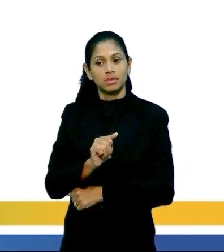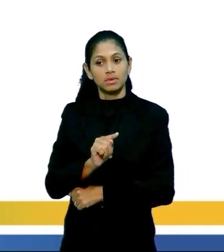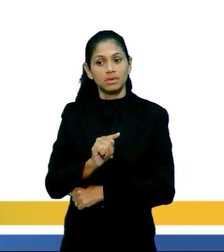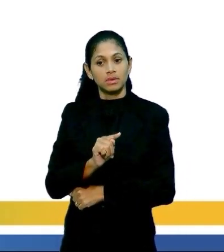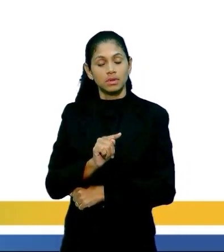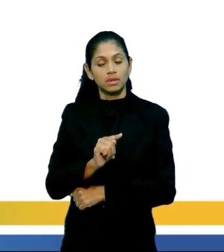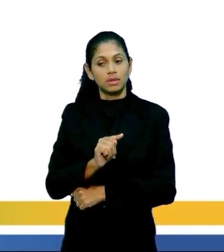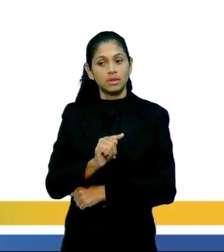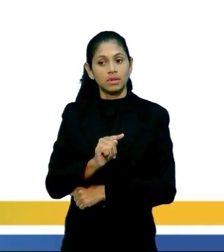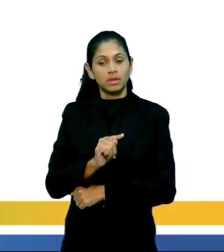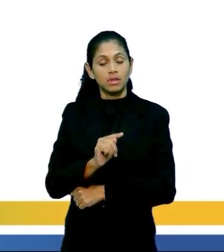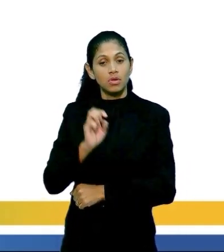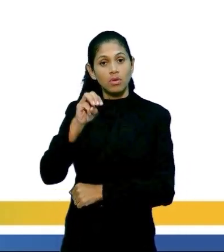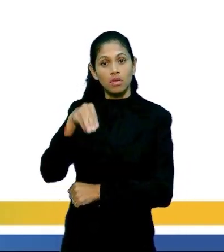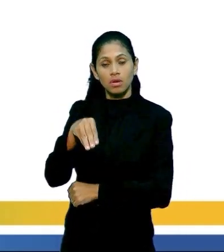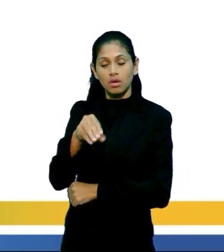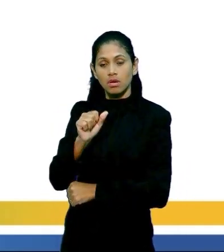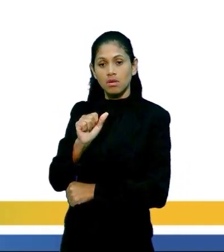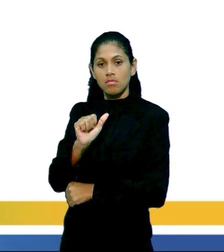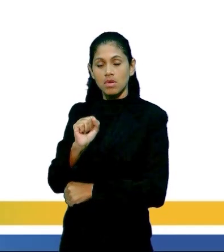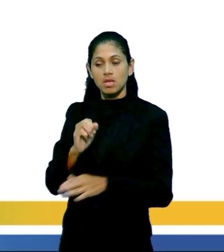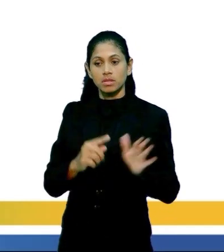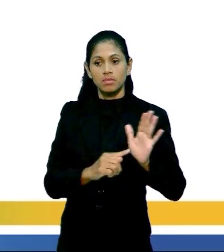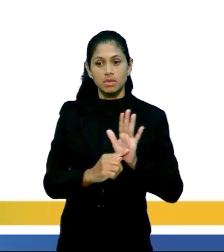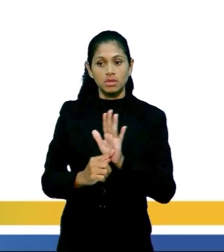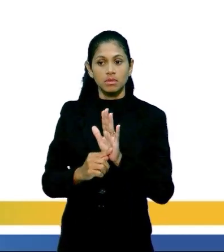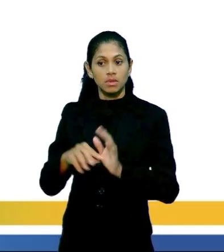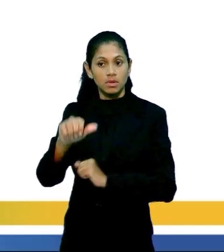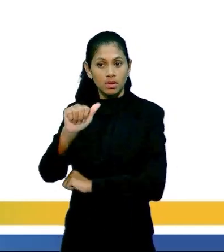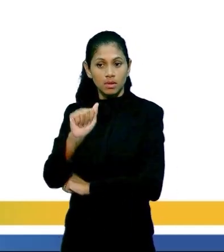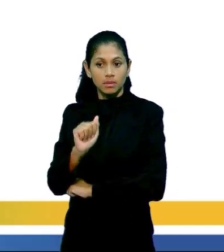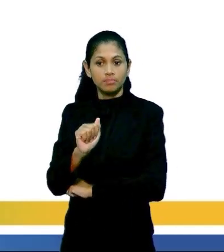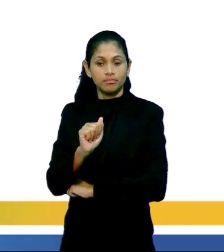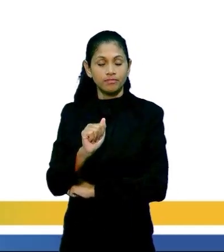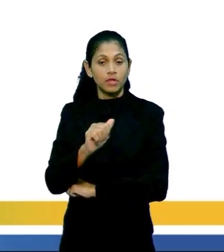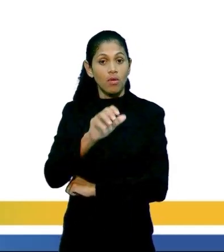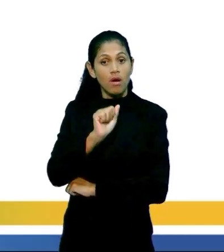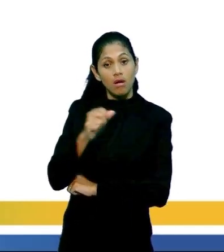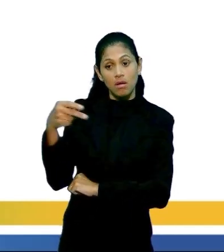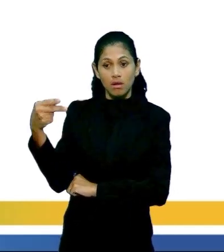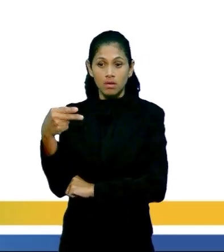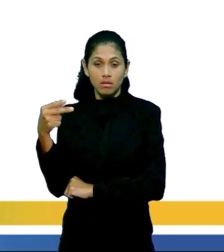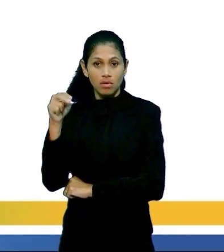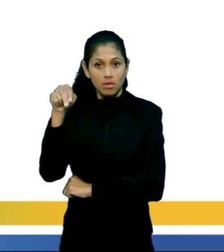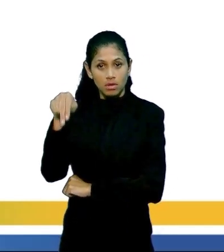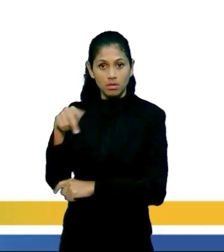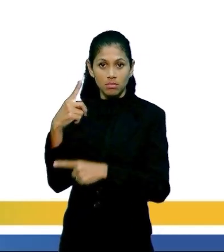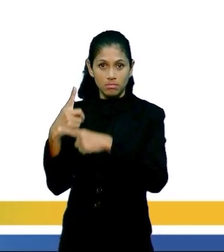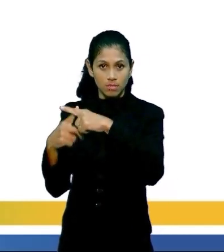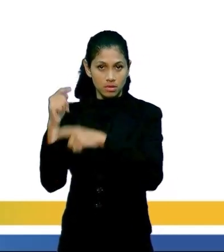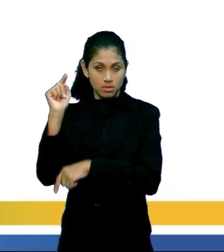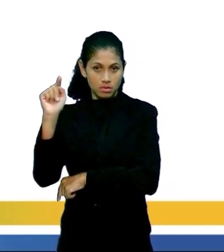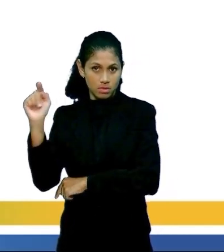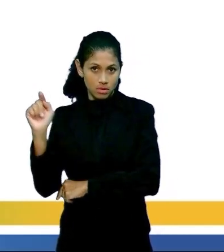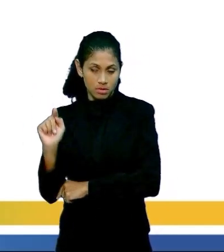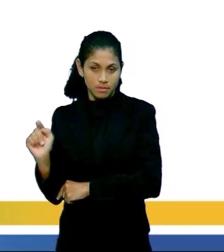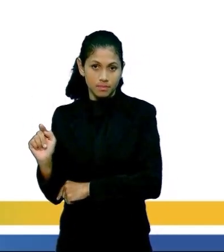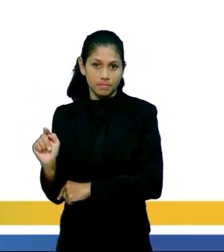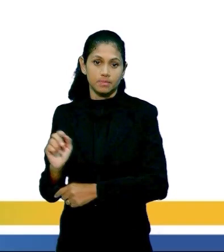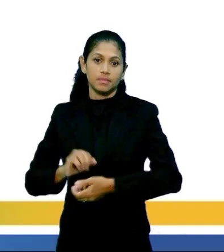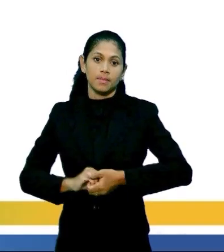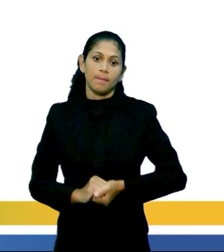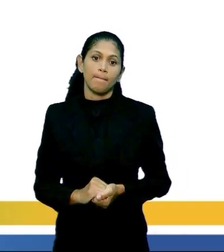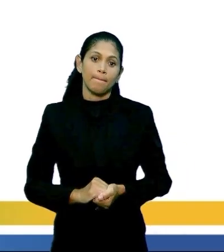a soma dos dois, de nêutrons e o número atômico, é o que corresponde à massa, certo?